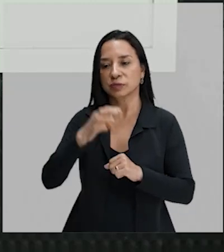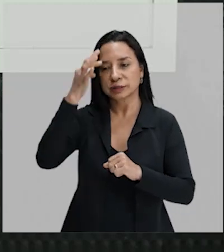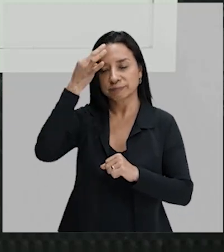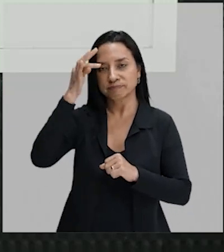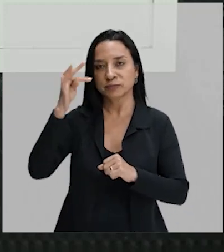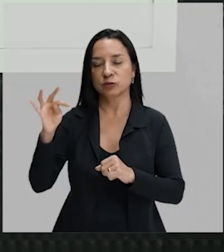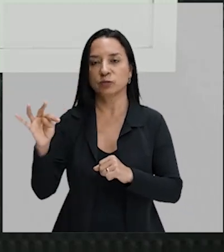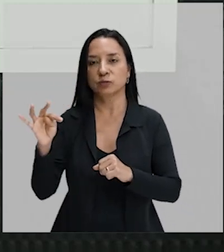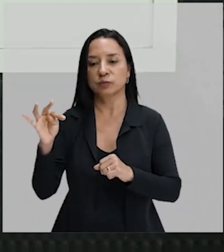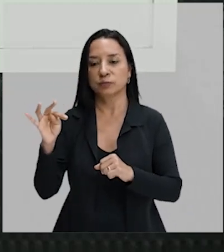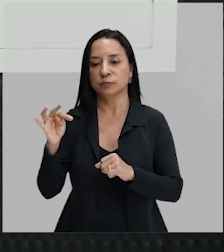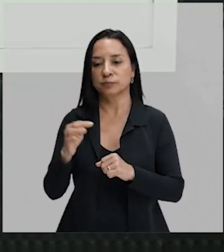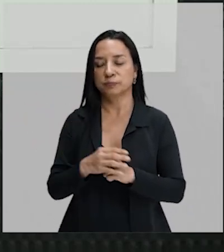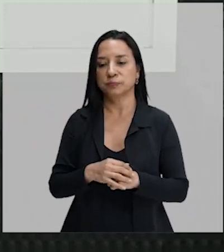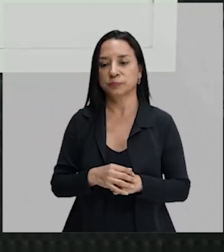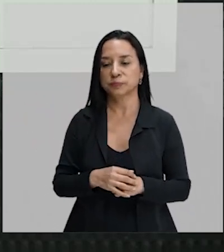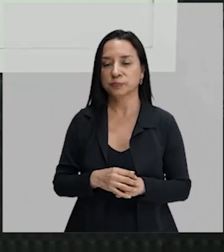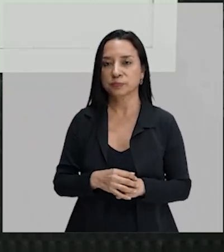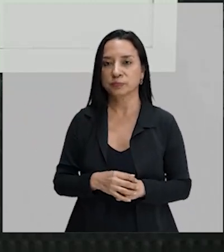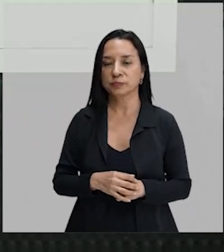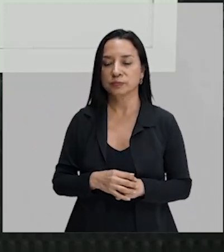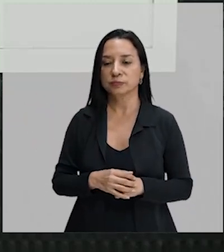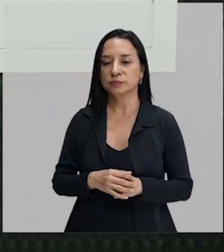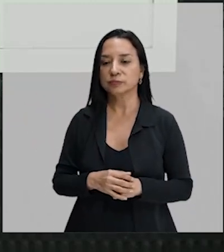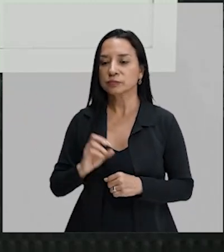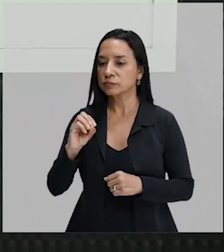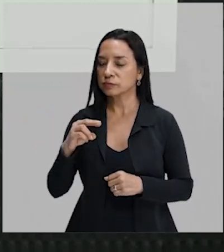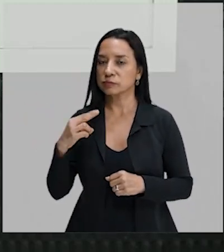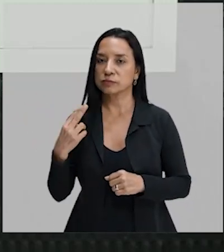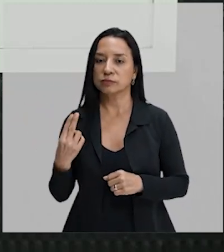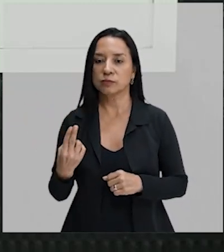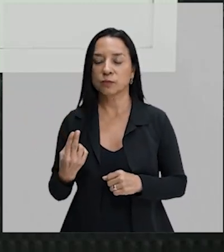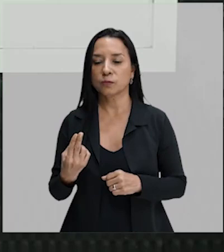teoria, certo? Ou,